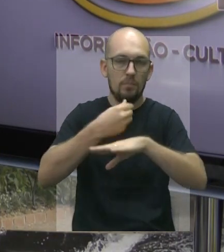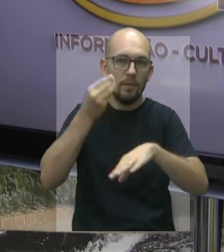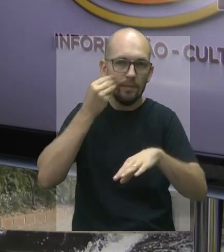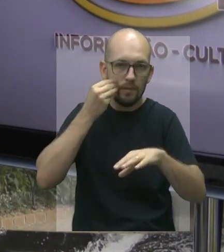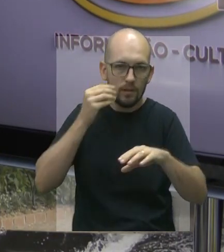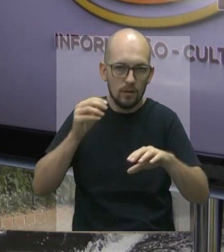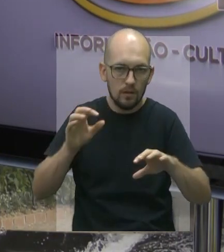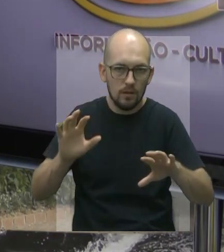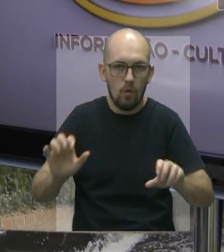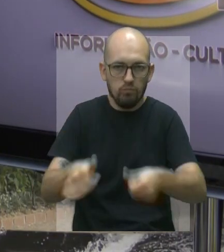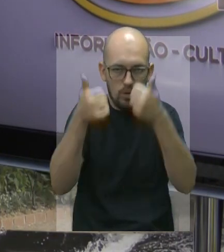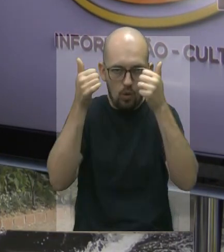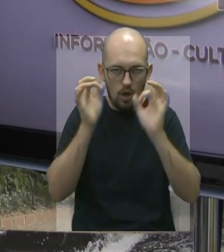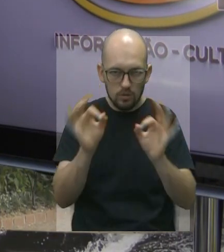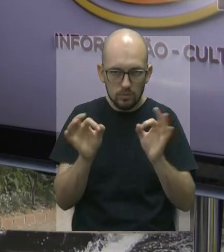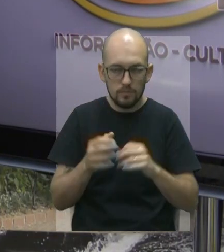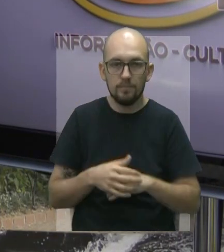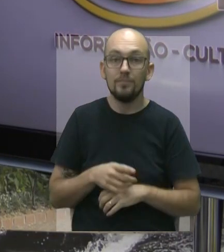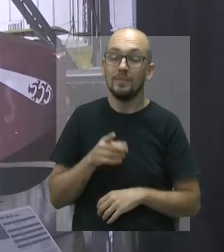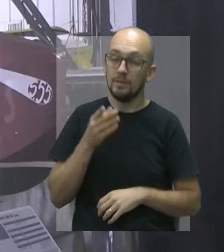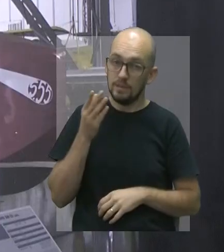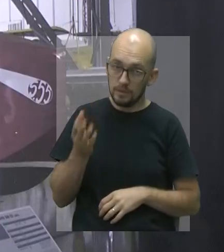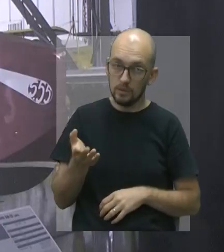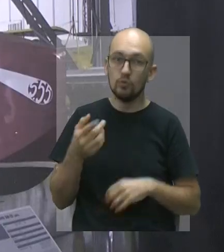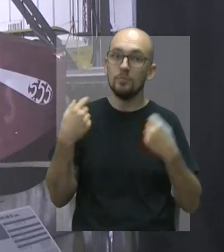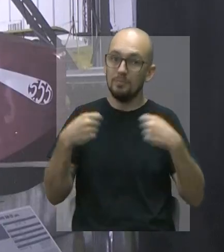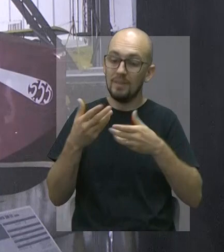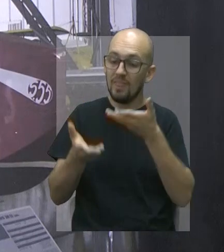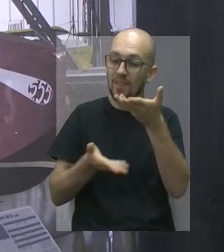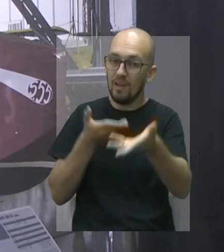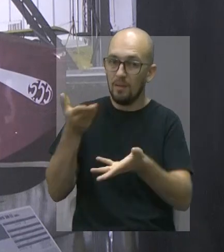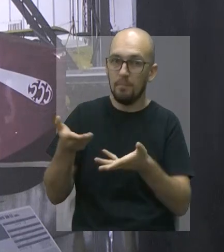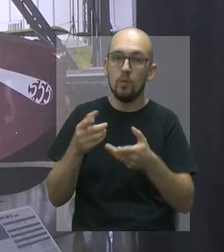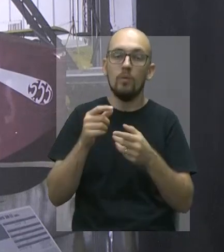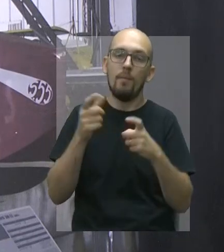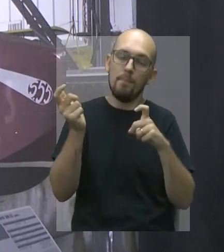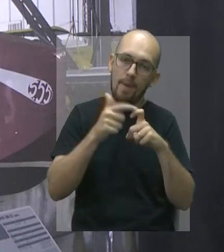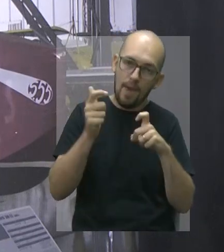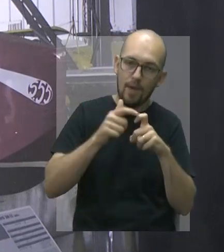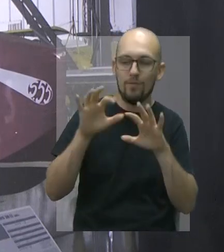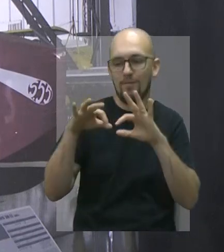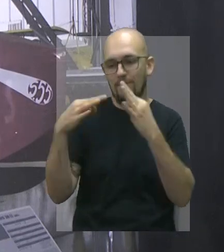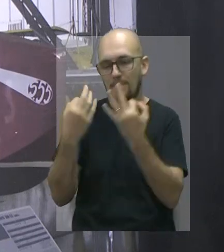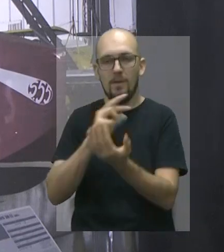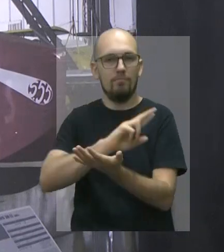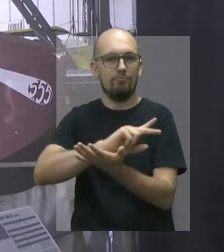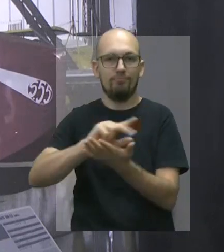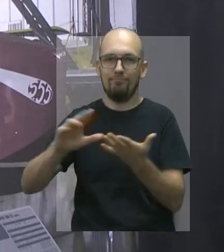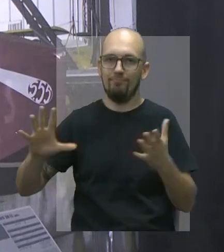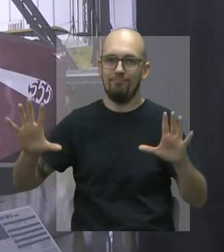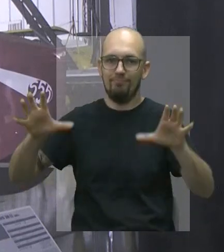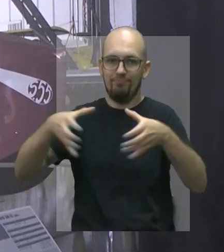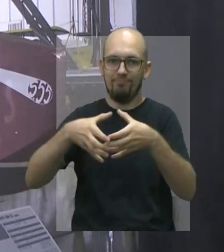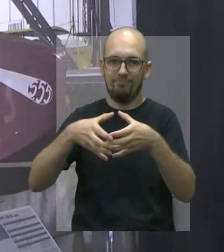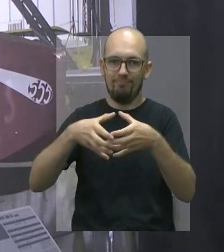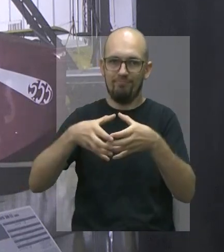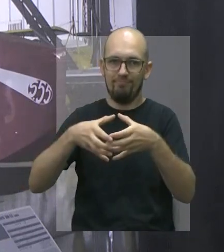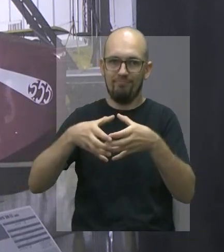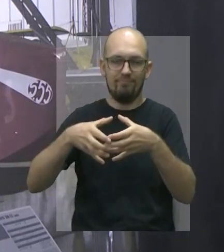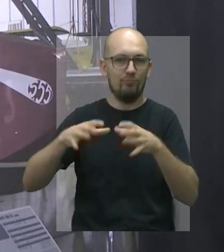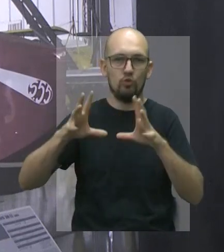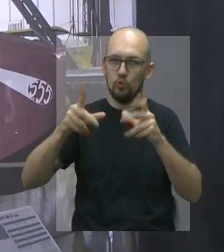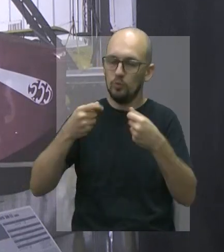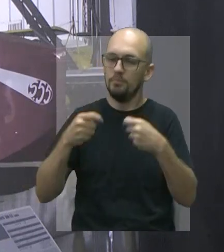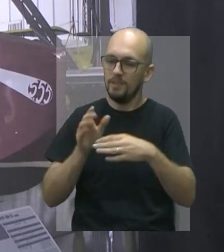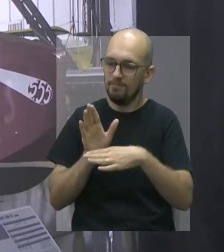doutora? Claro, o tratamento, ele tem que ser, inclusive de familiares, né? Então, a gente fala do paciente. Esse paciente